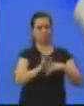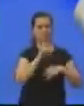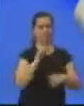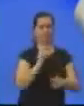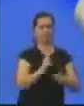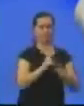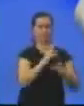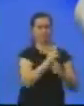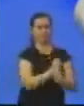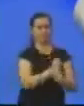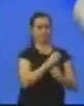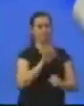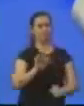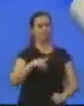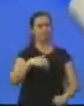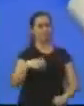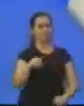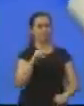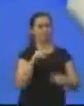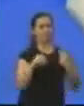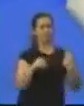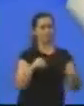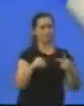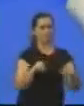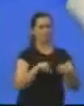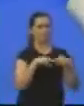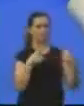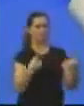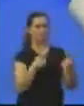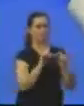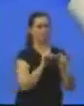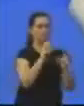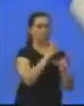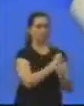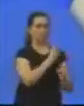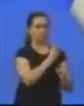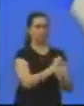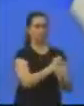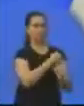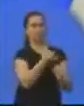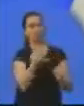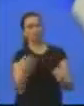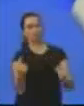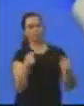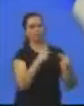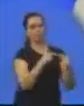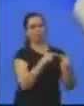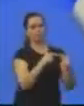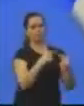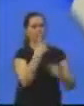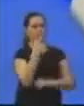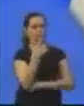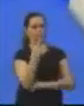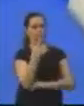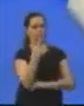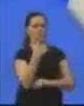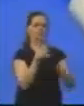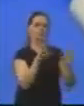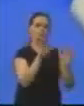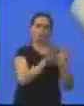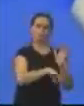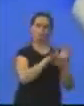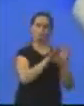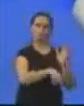igual ao valor da função no ponto. Portanto, o que eu vou fazer? Eu vou calcular quanto vale esta função no ponto 2. Vou lá,